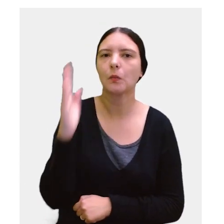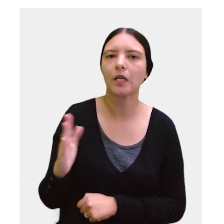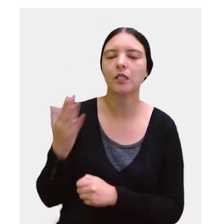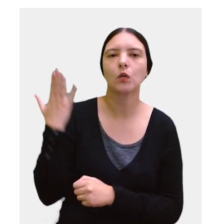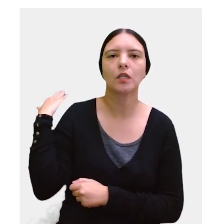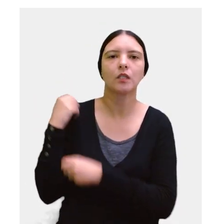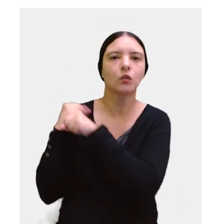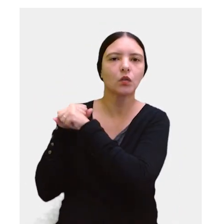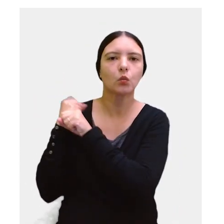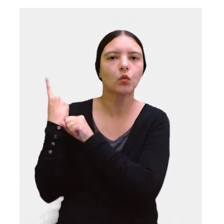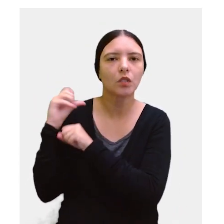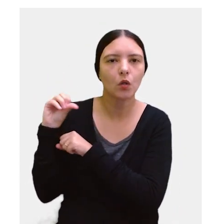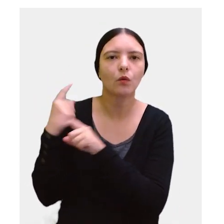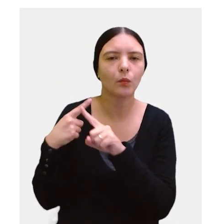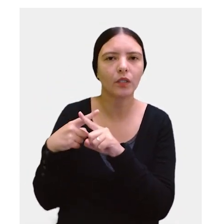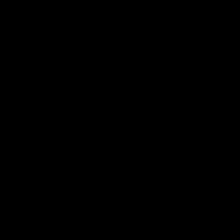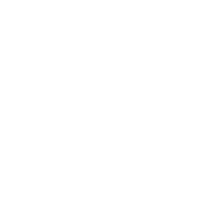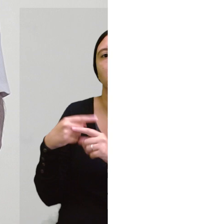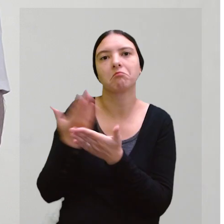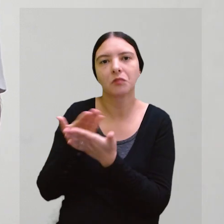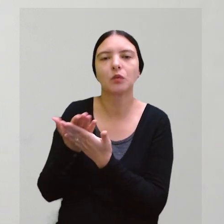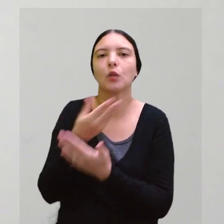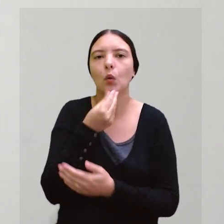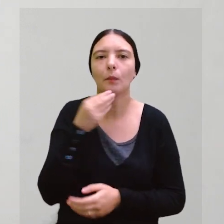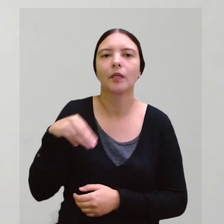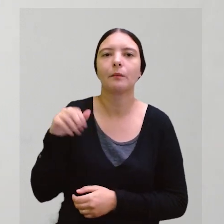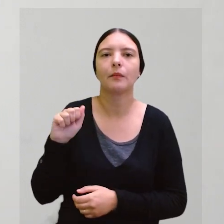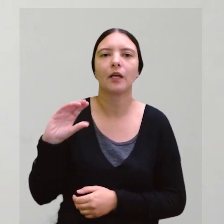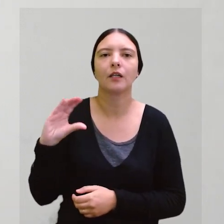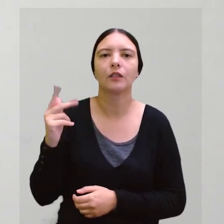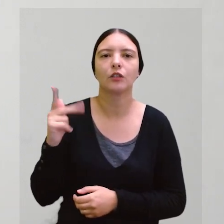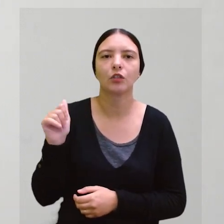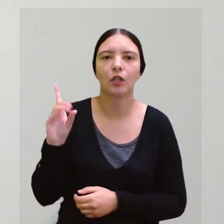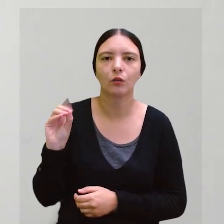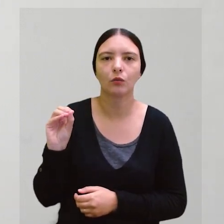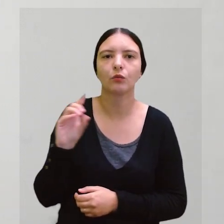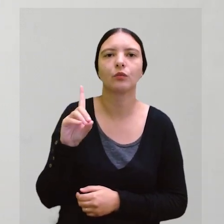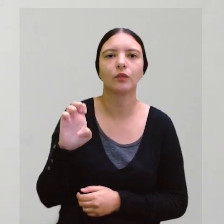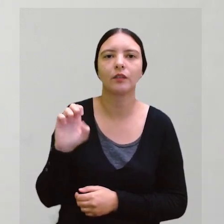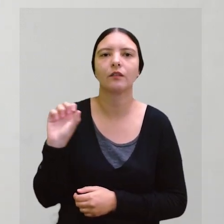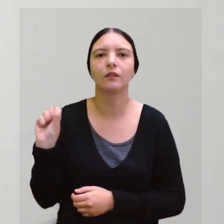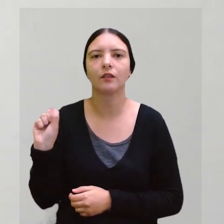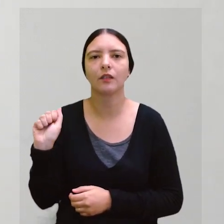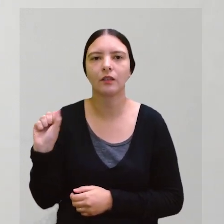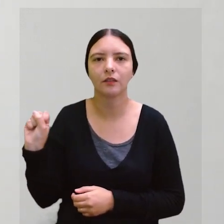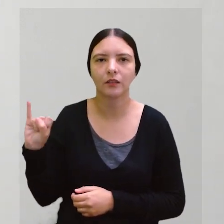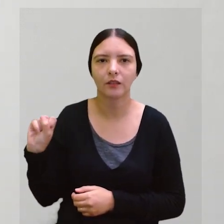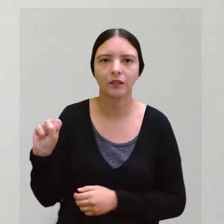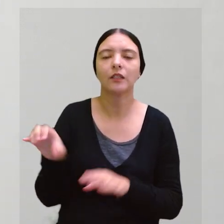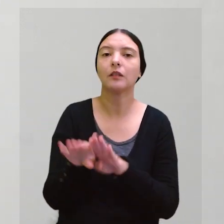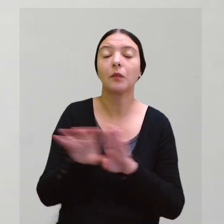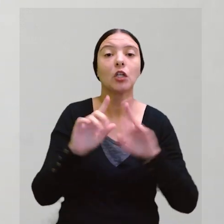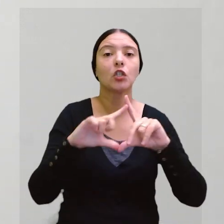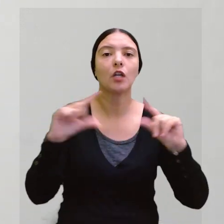mundo. Também estudando literatura, a gente conhece melhor o mundo. Por exemplo, a gente conhece melhor o Brasil do século XIX